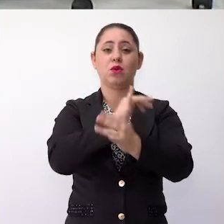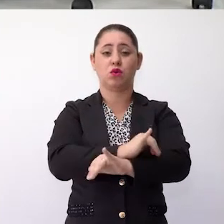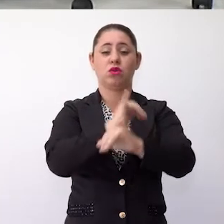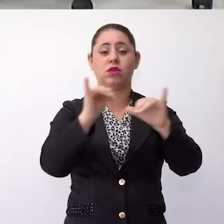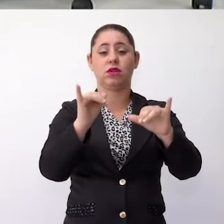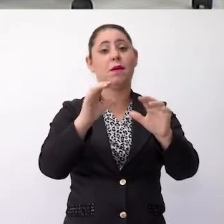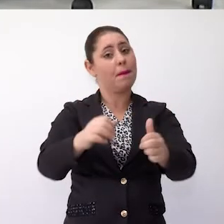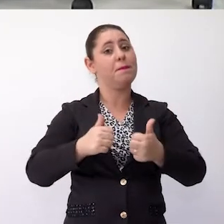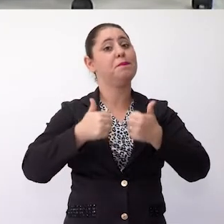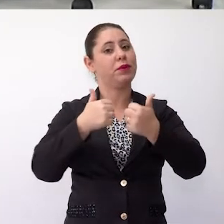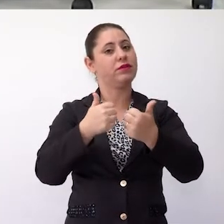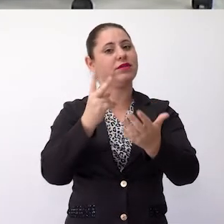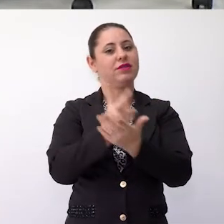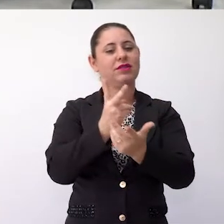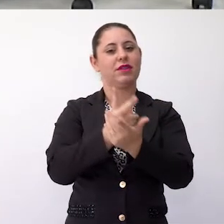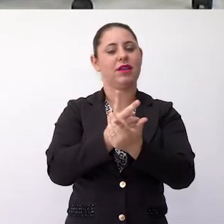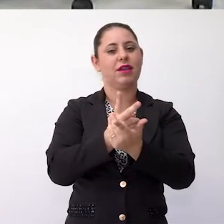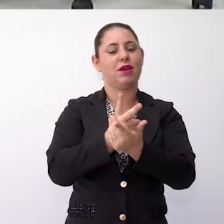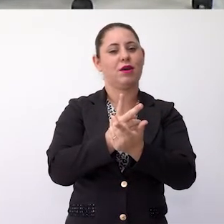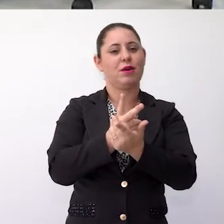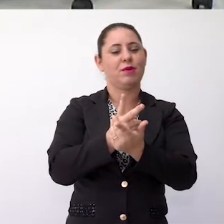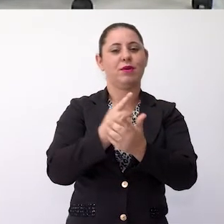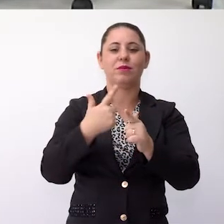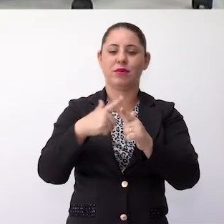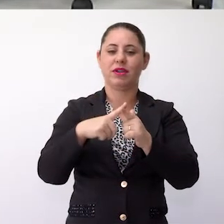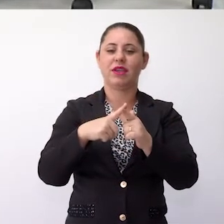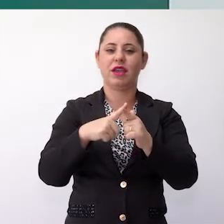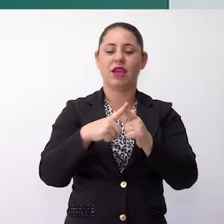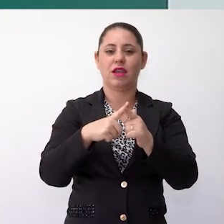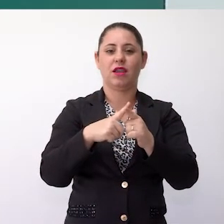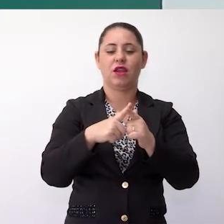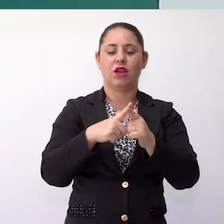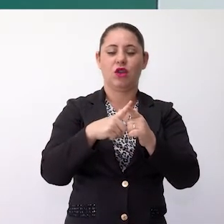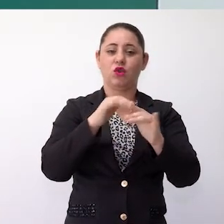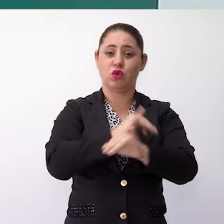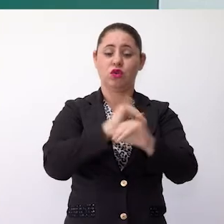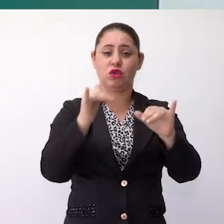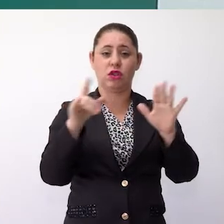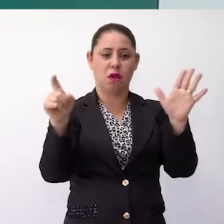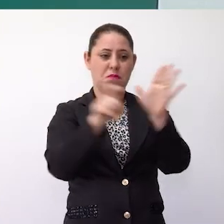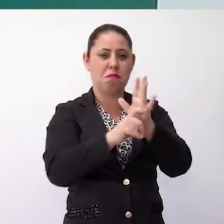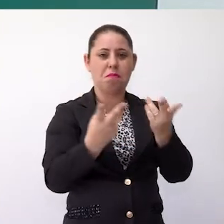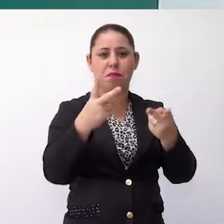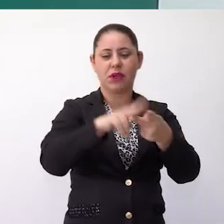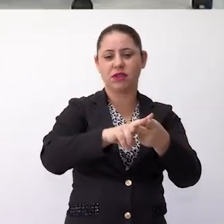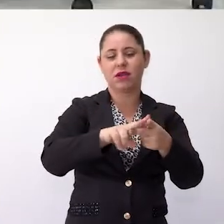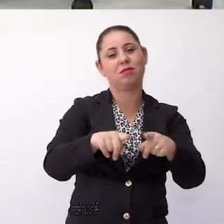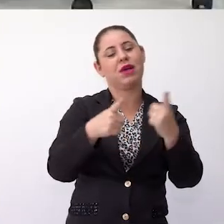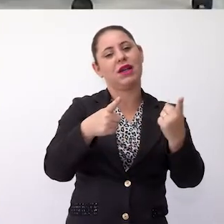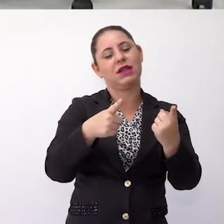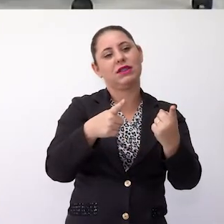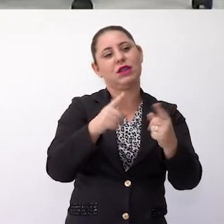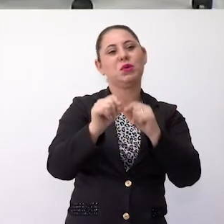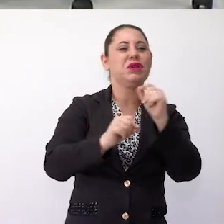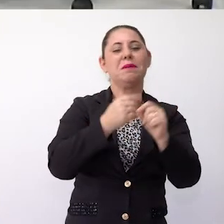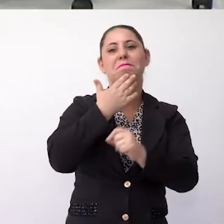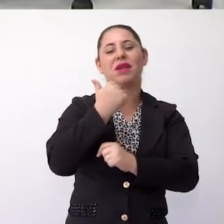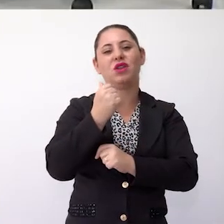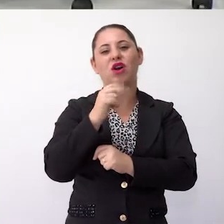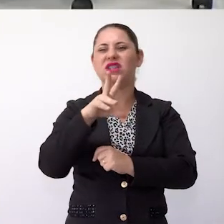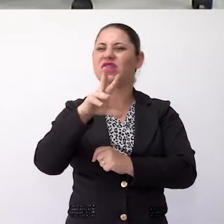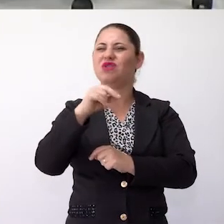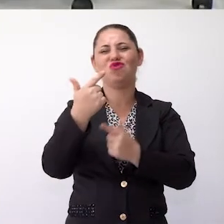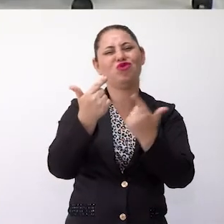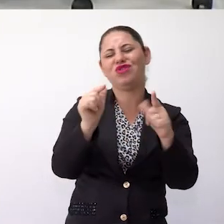Mas notícias positivas, né? Certeza. Apesar que essas notícias de apreensão de drogas não deixam de ser positiva, mas é preferível que não tivesse, né?